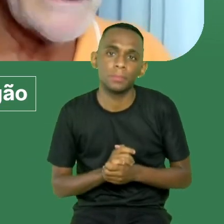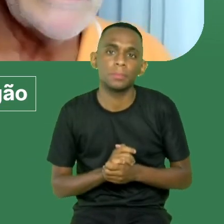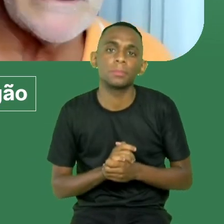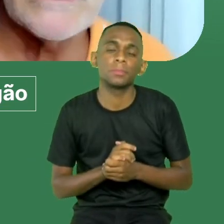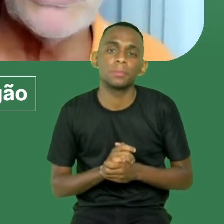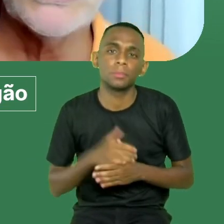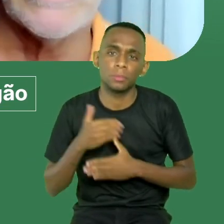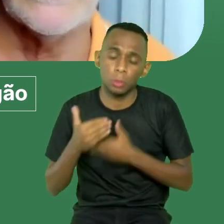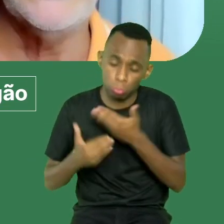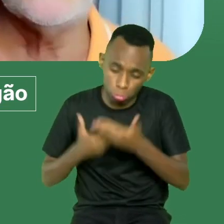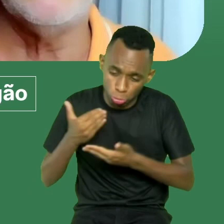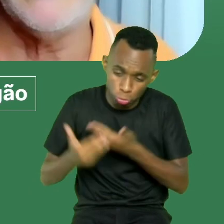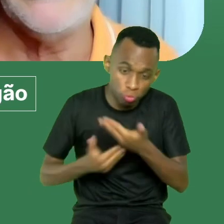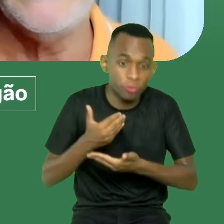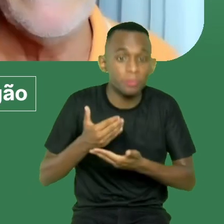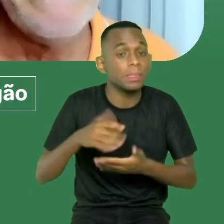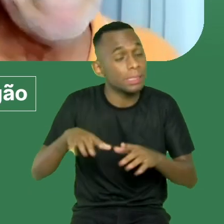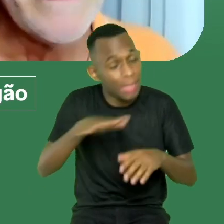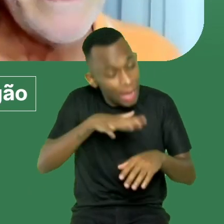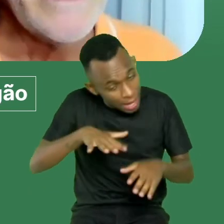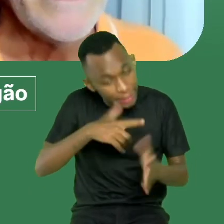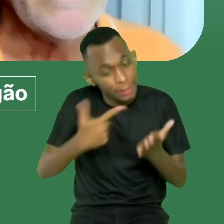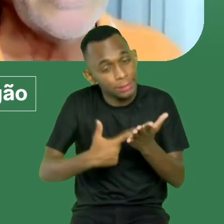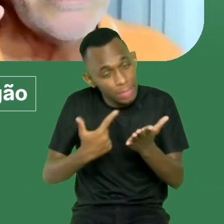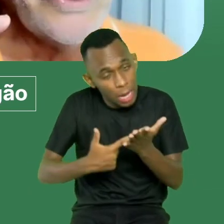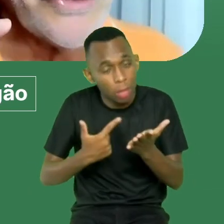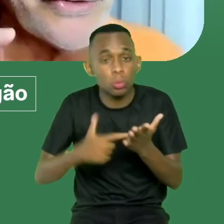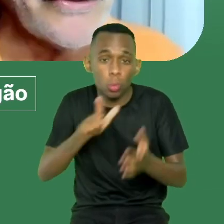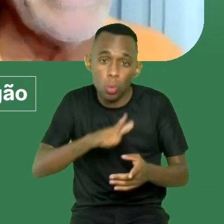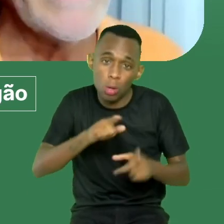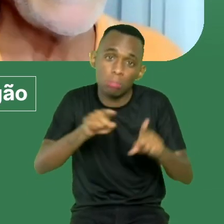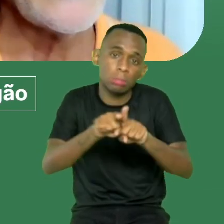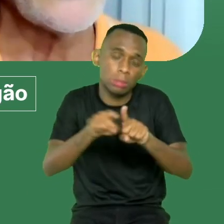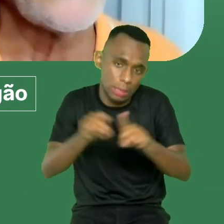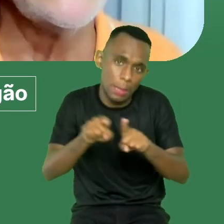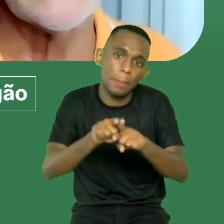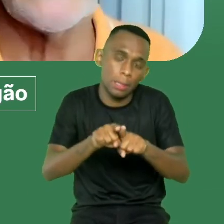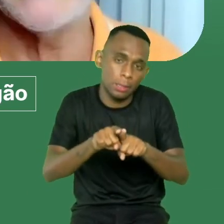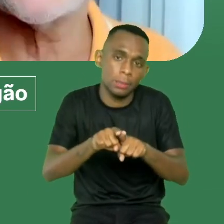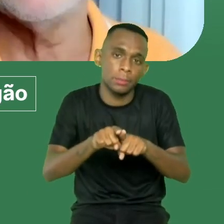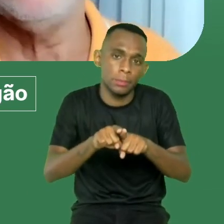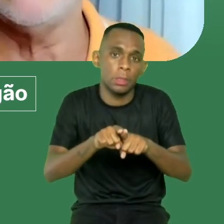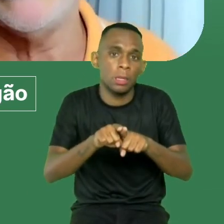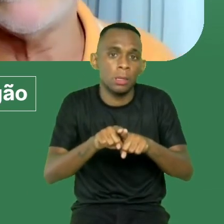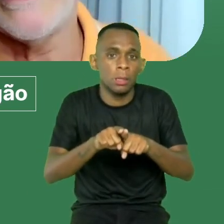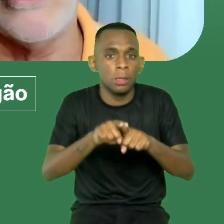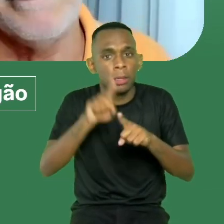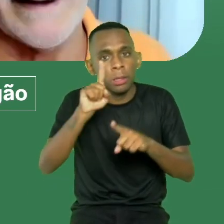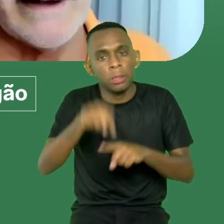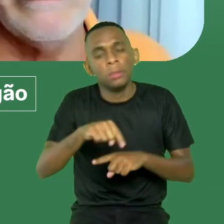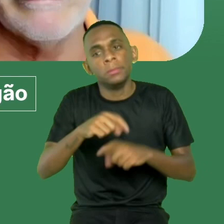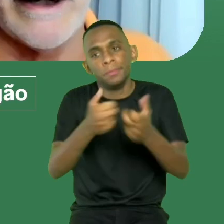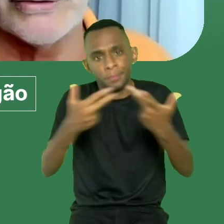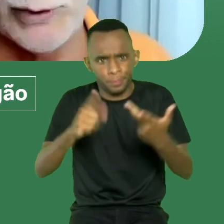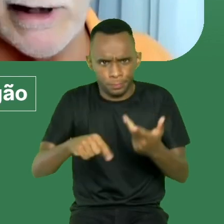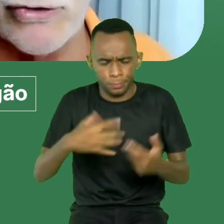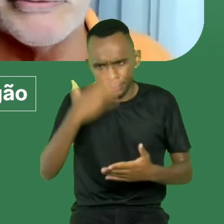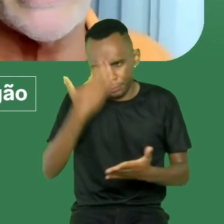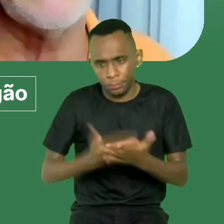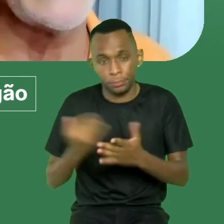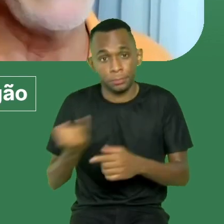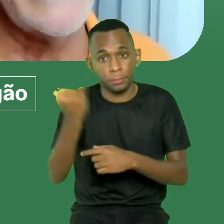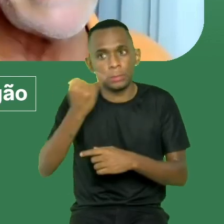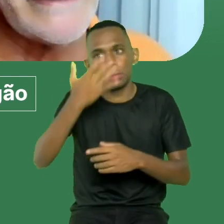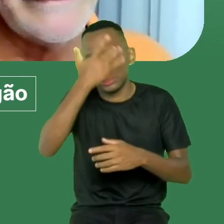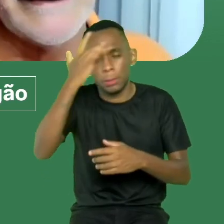um pouco para a literatura. Isso vem de uma coisa que eu acho que é fundamental para quem vai atuar,